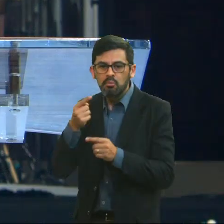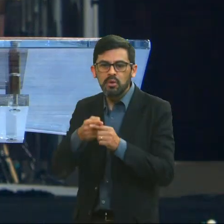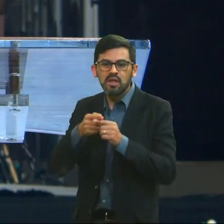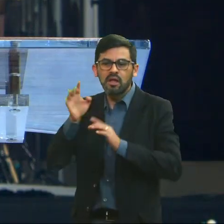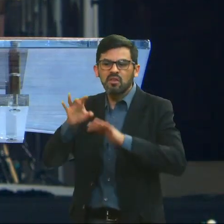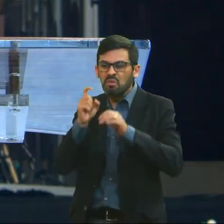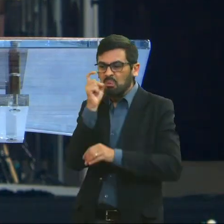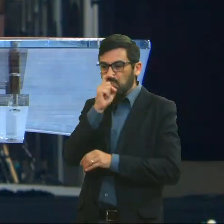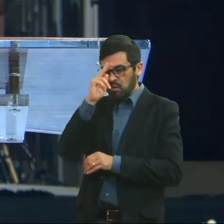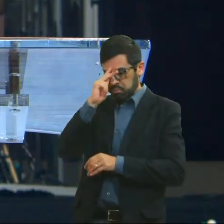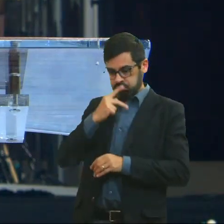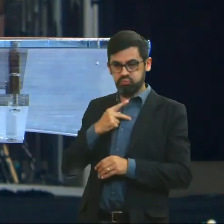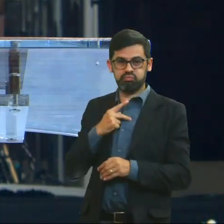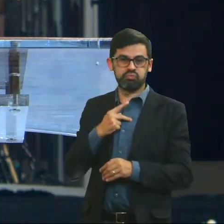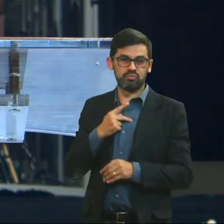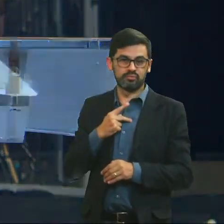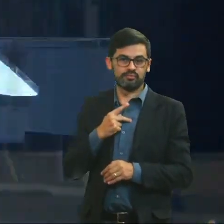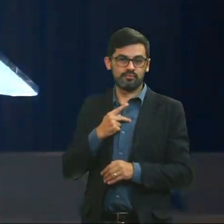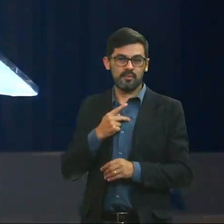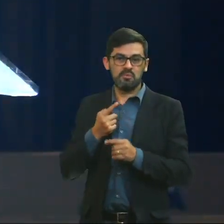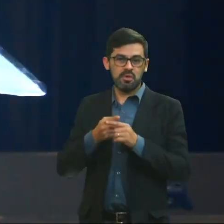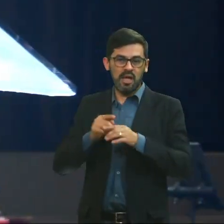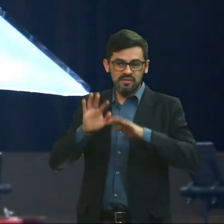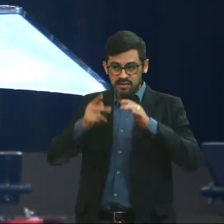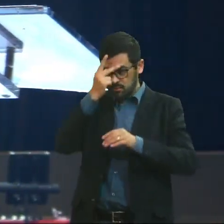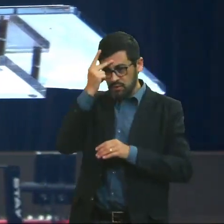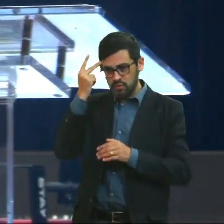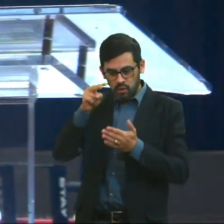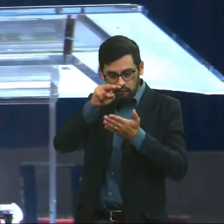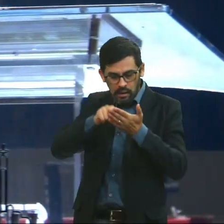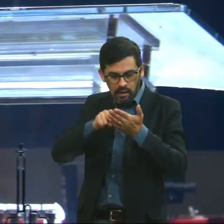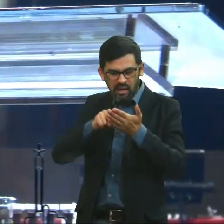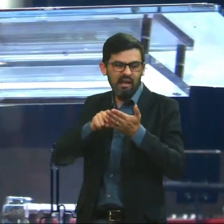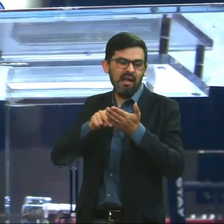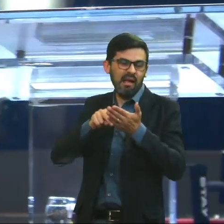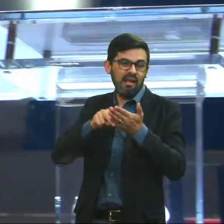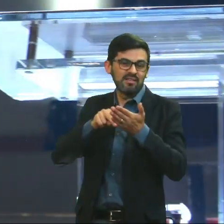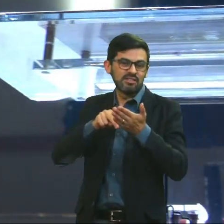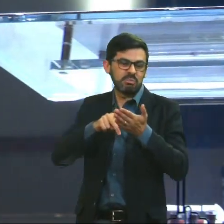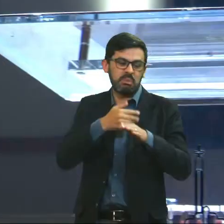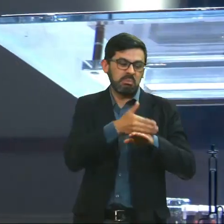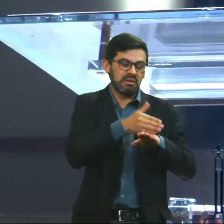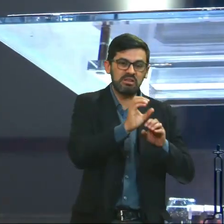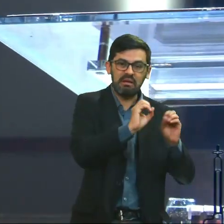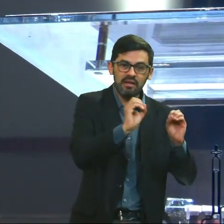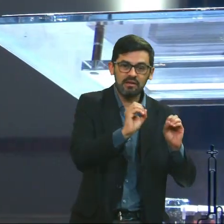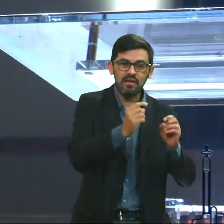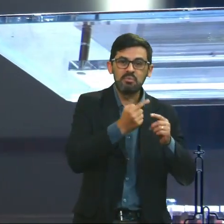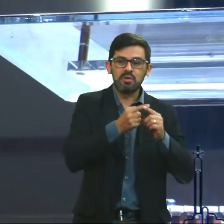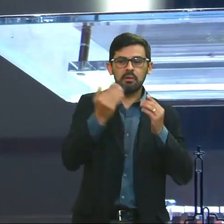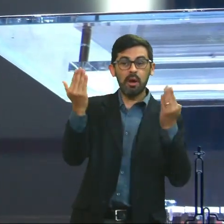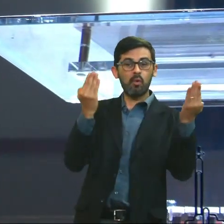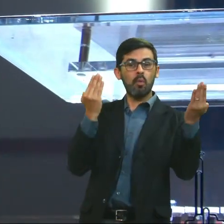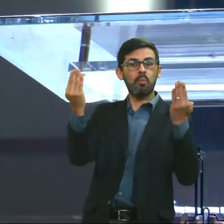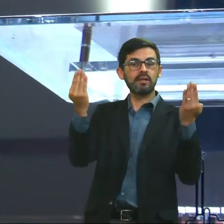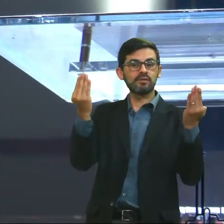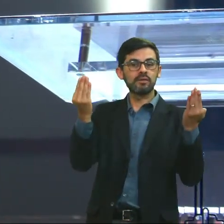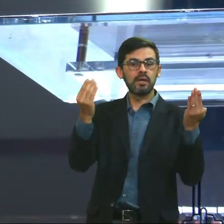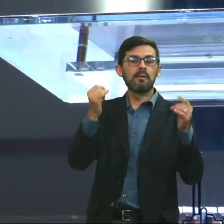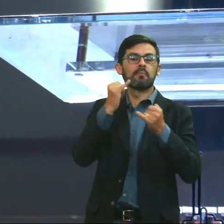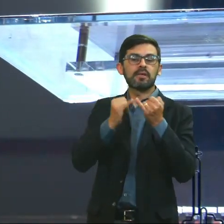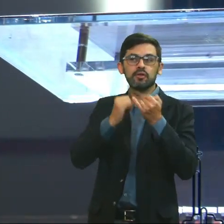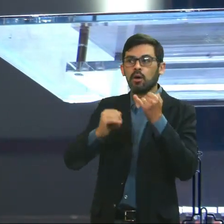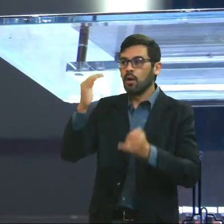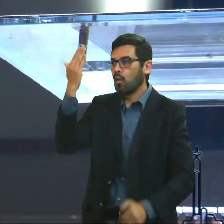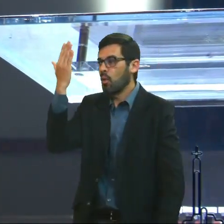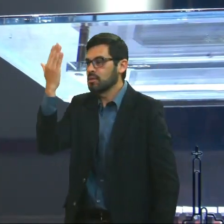a vós mesmos. E aí ele faz uma comparação, né? Quando a gente não aplica a palavra, a gente é como um homem que olha no